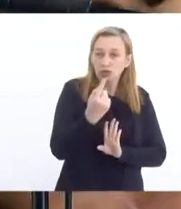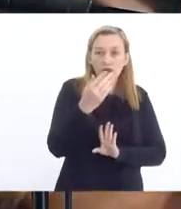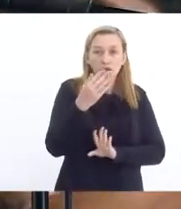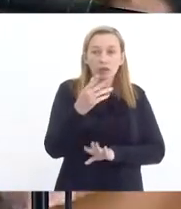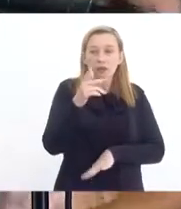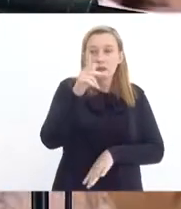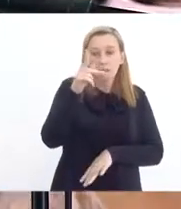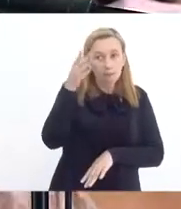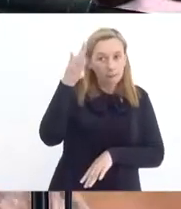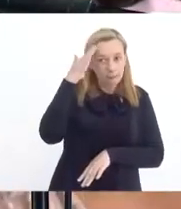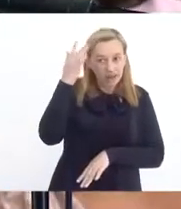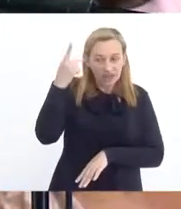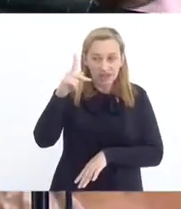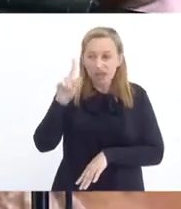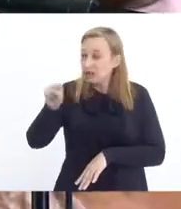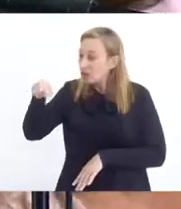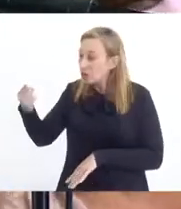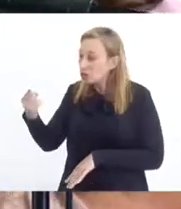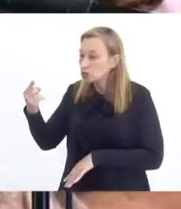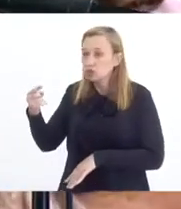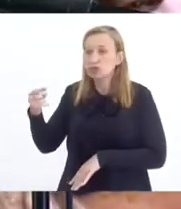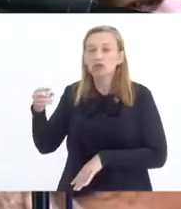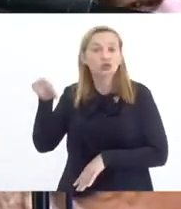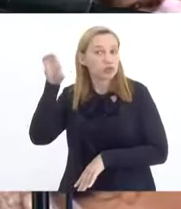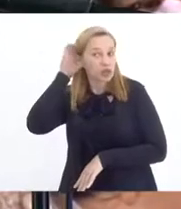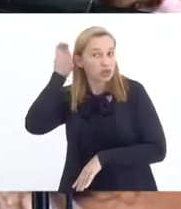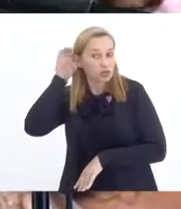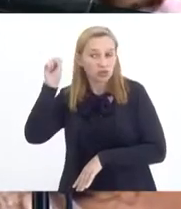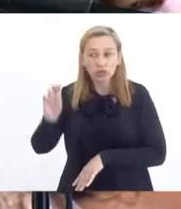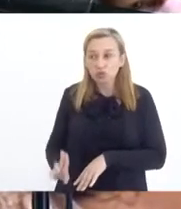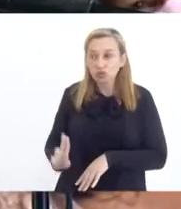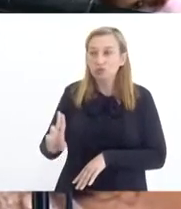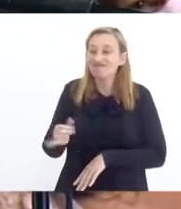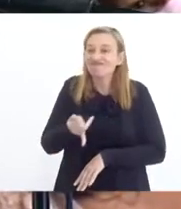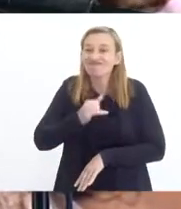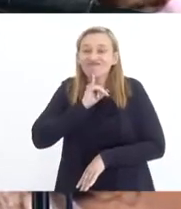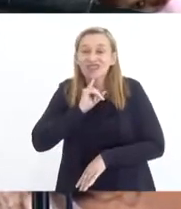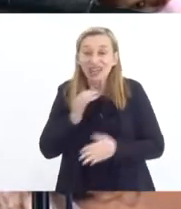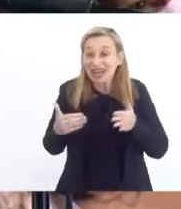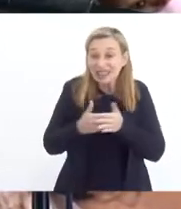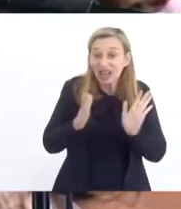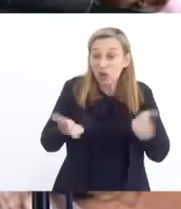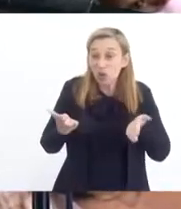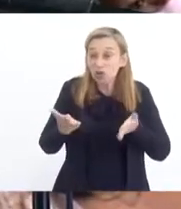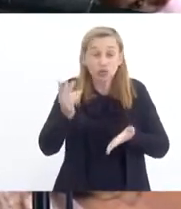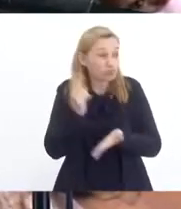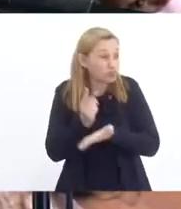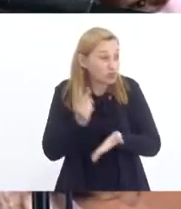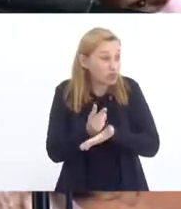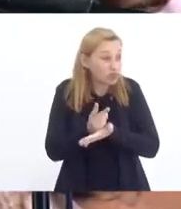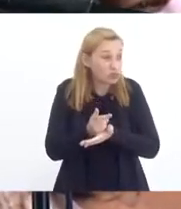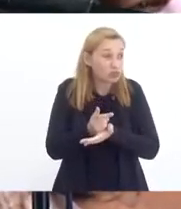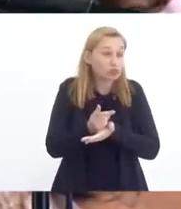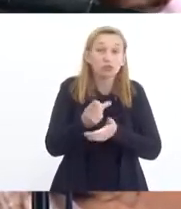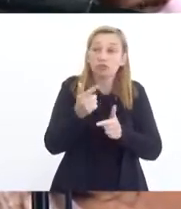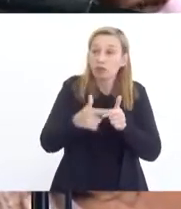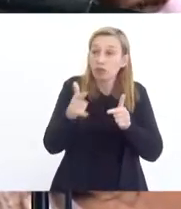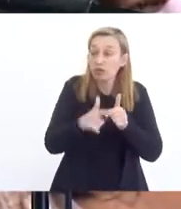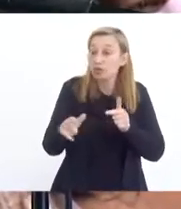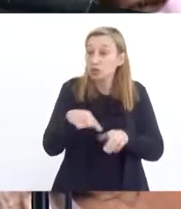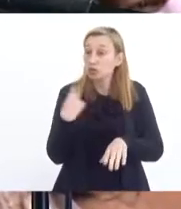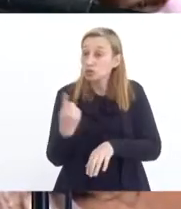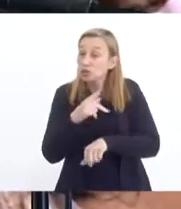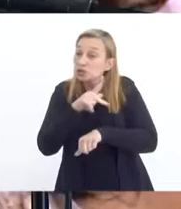a outra se situa no Mato Grosso do Sul e que, infelizmente, até hoje, mesmo com toda essa crise que está posta no nosso país, eu acho